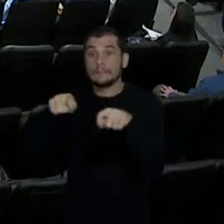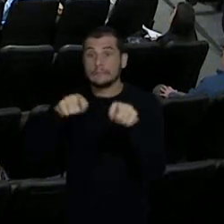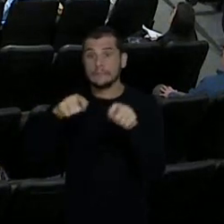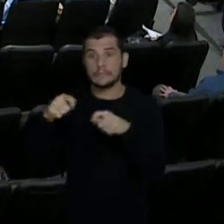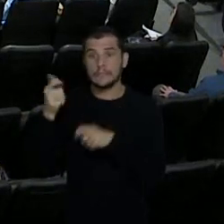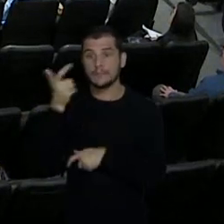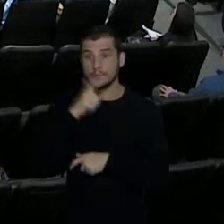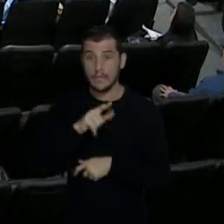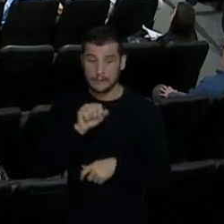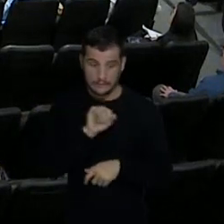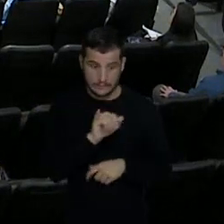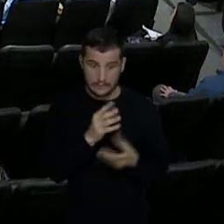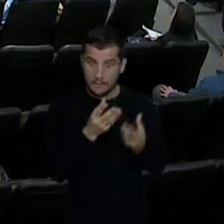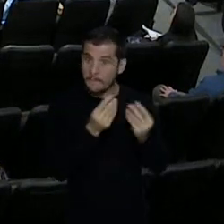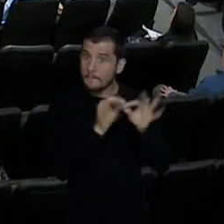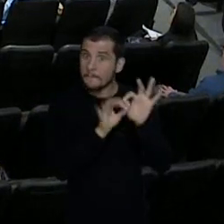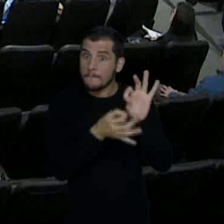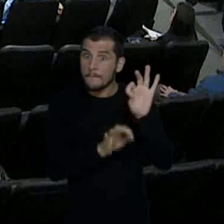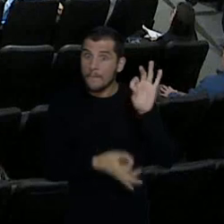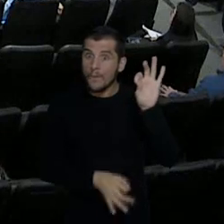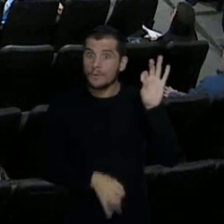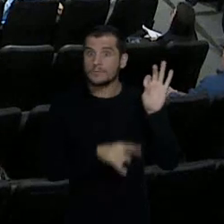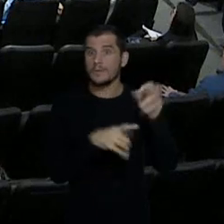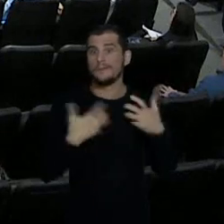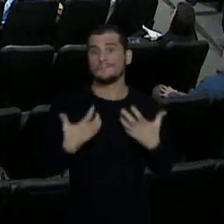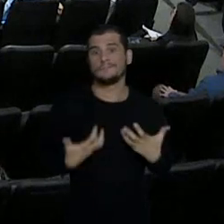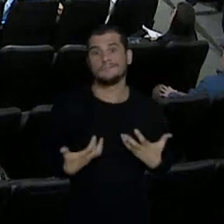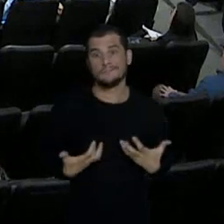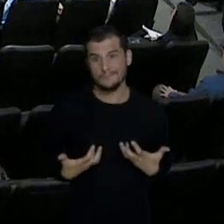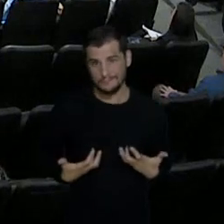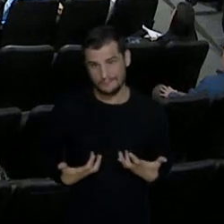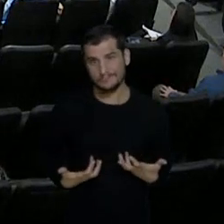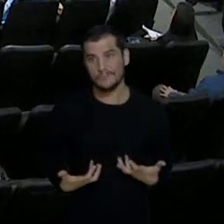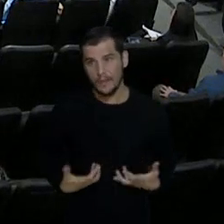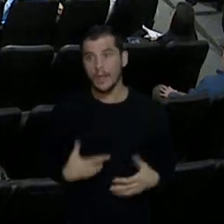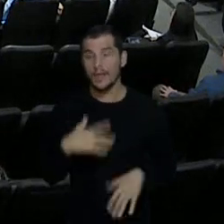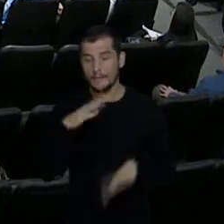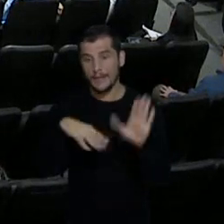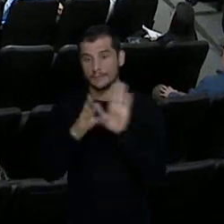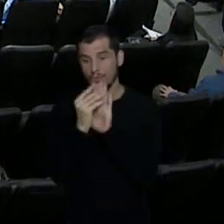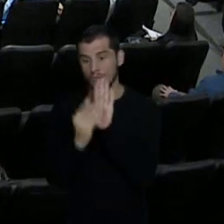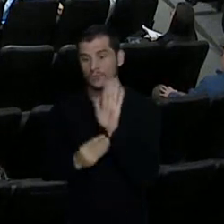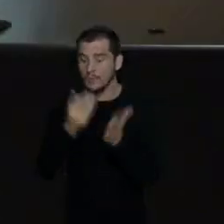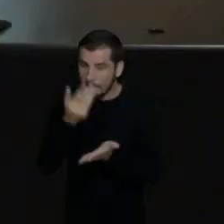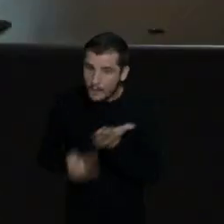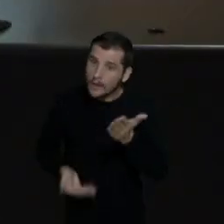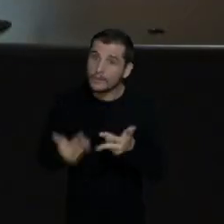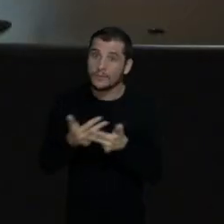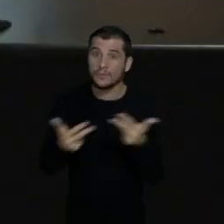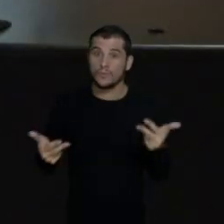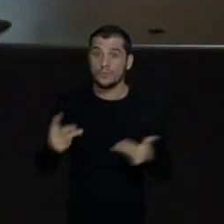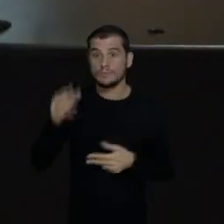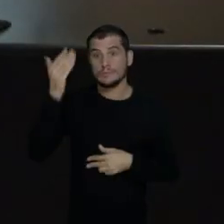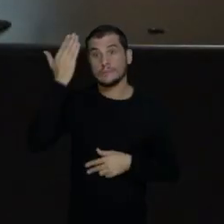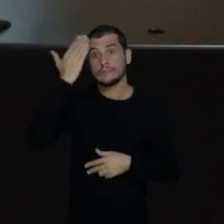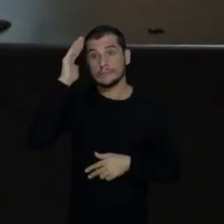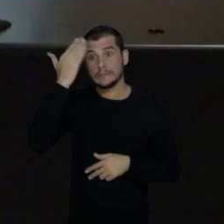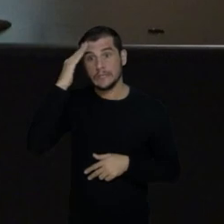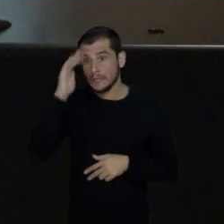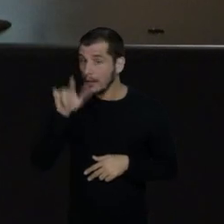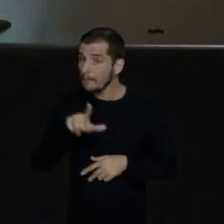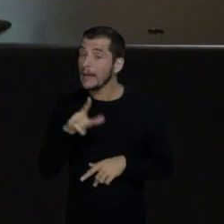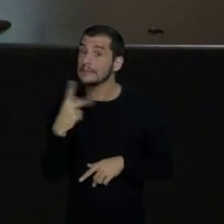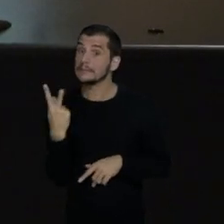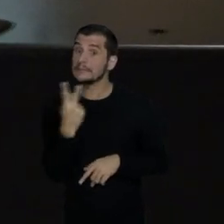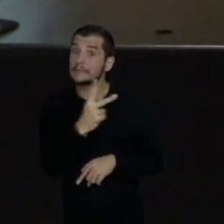cansar e daí ele vai perder conteúdo ele não vai entender vai perder compreensão agora a gente vai no limite dele cansou parou ótimo Amanhã